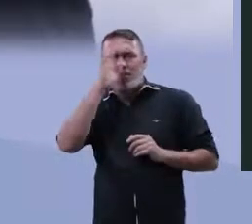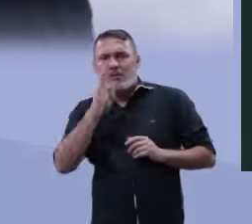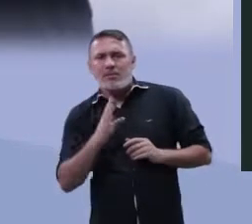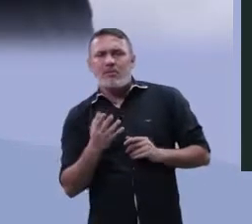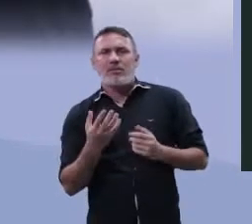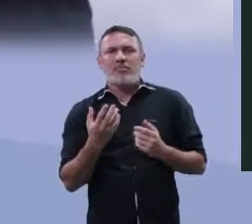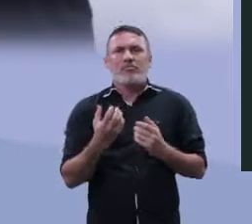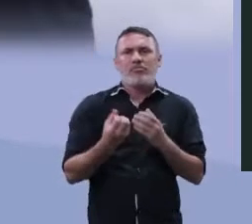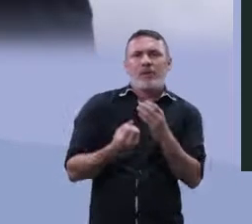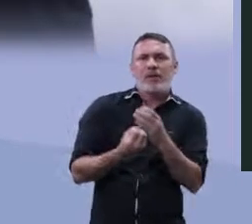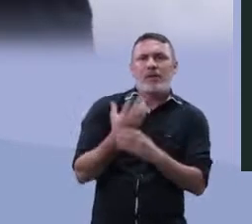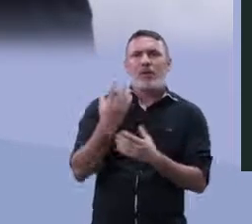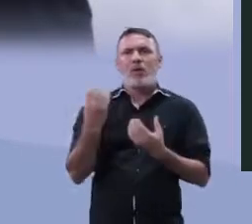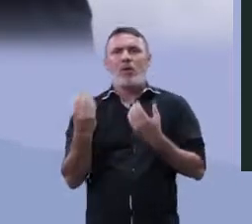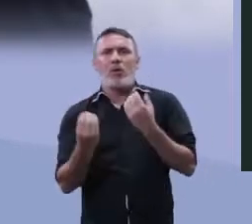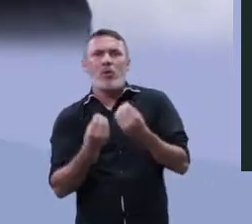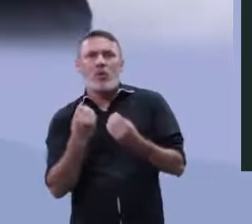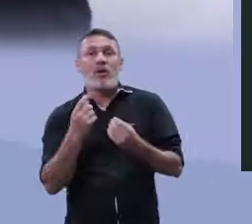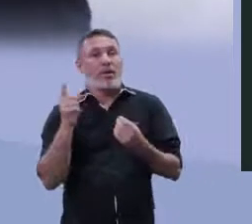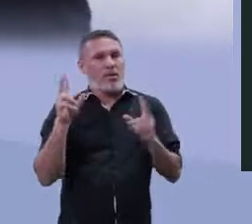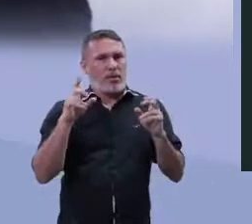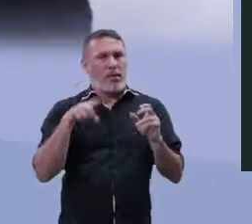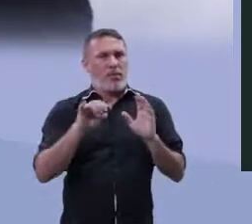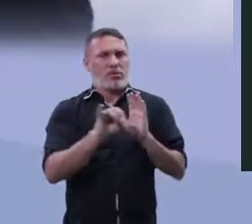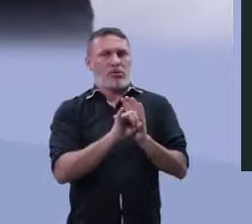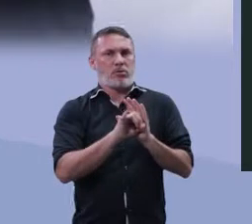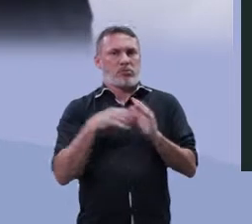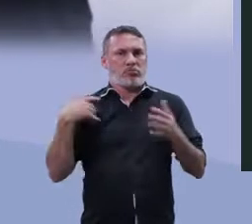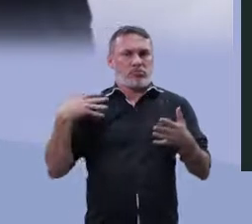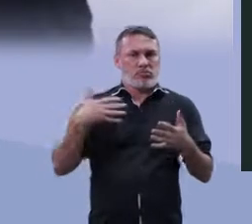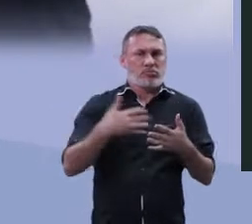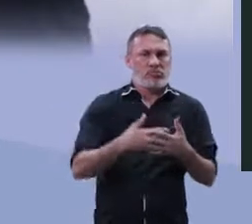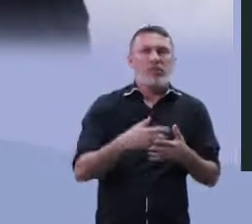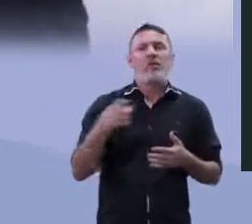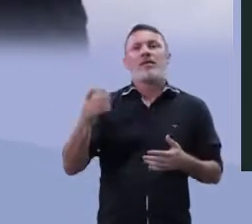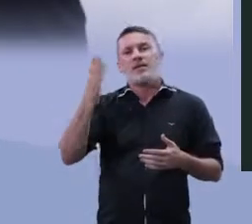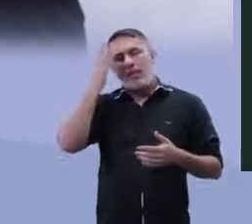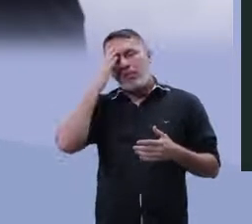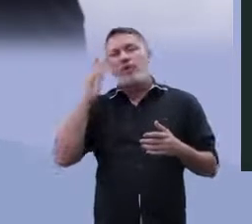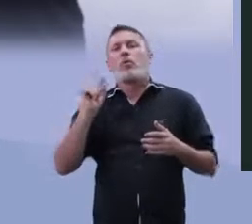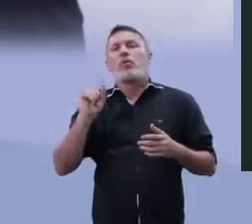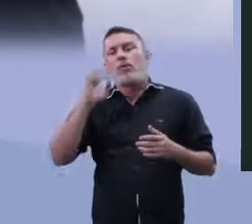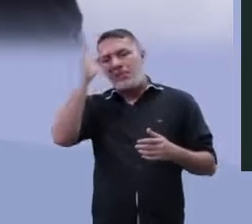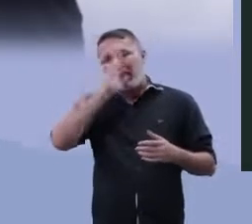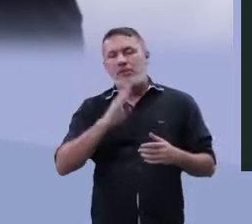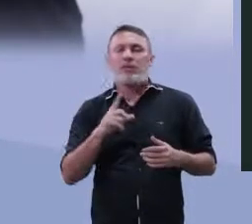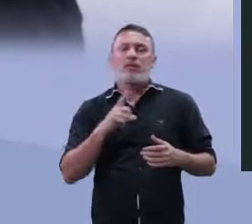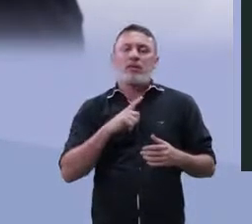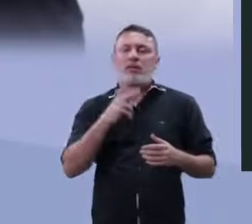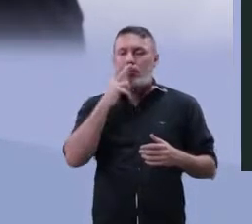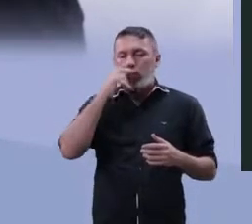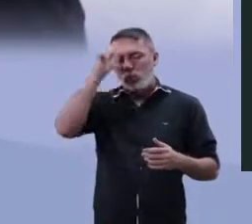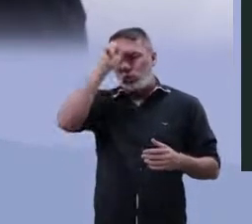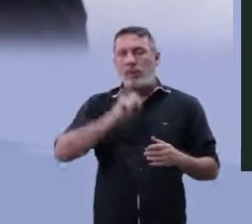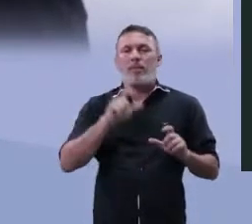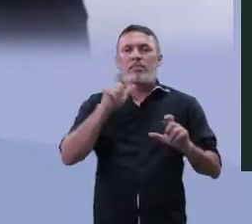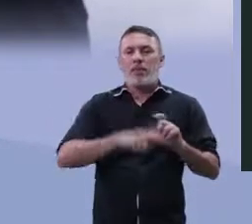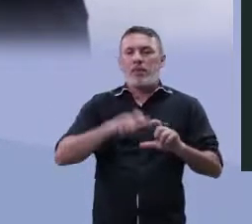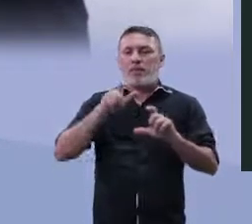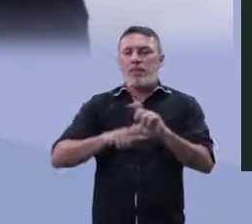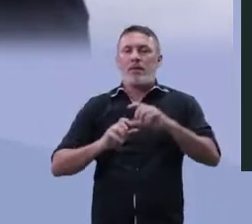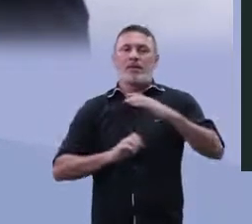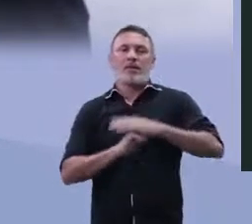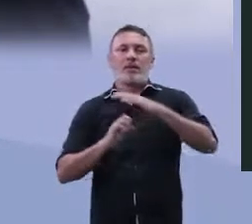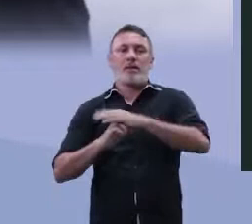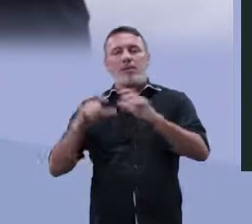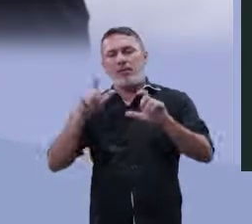identidade brasileira, né, que aí ele considera isso como uma forma de identidade, que faz com que o brasileiro seja um sujeito dependente